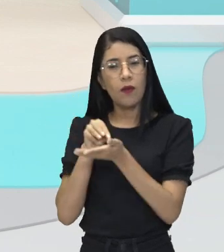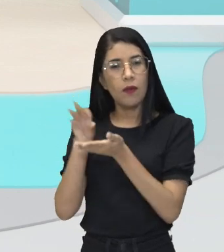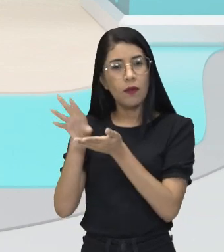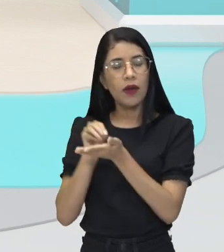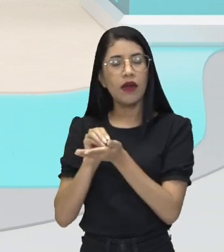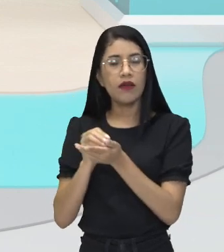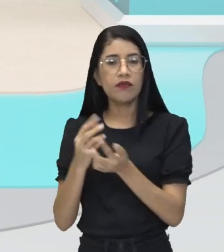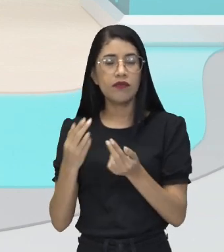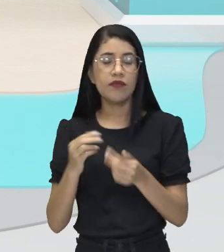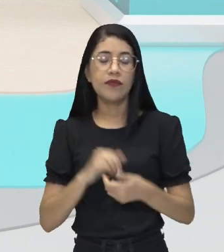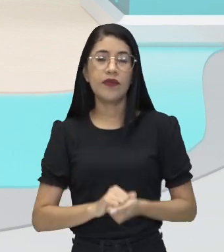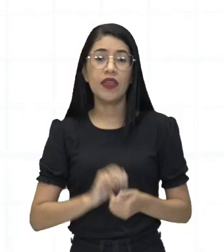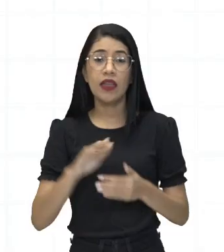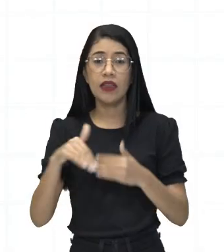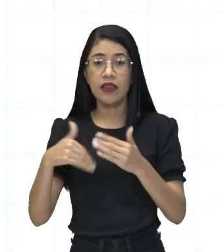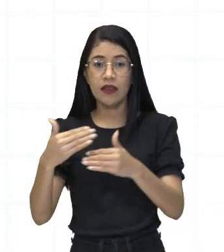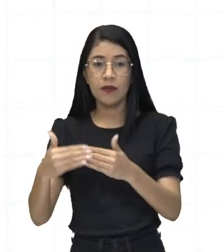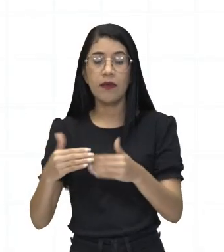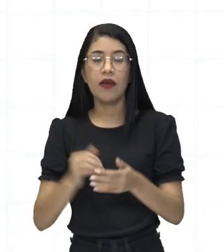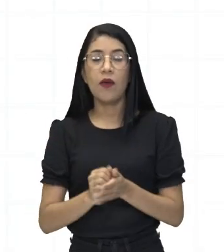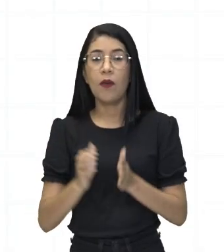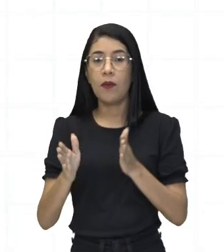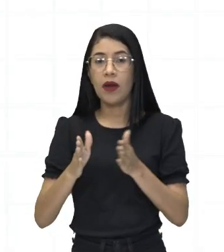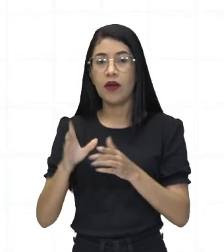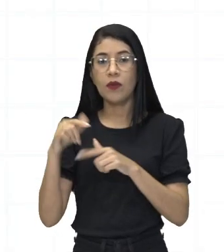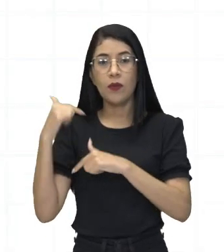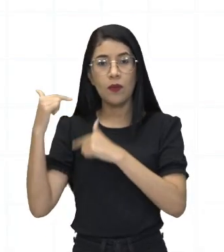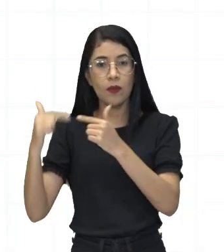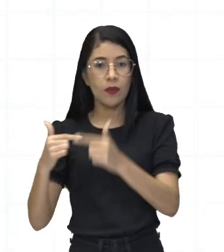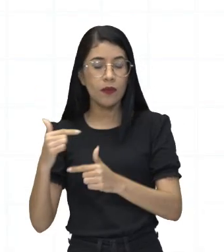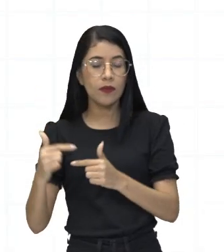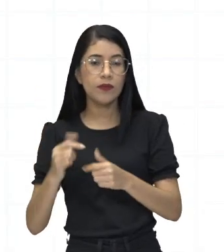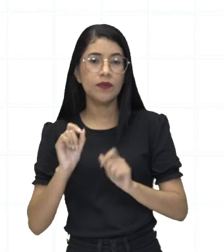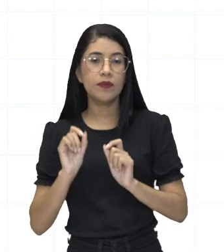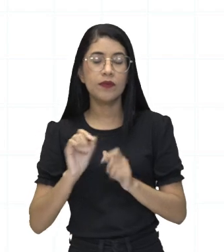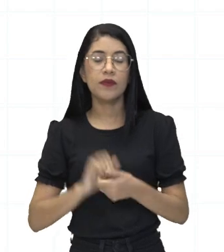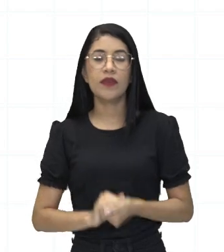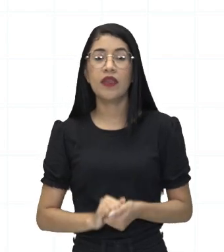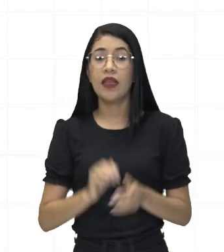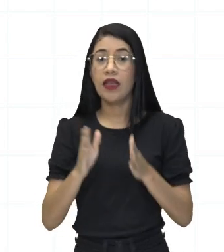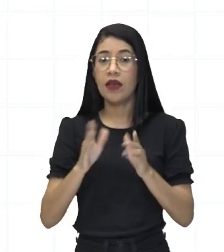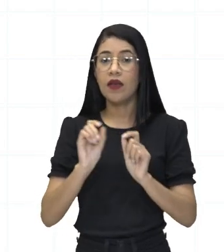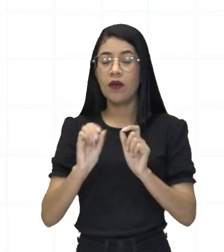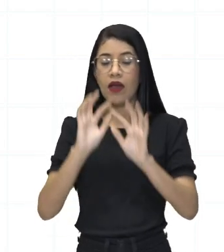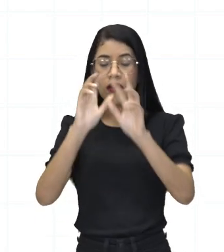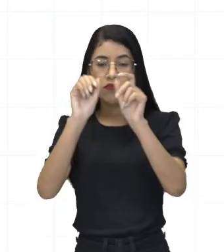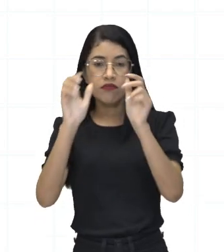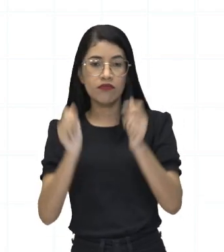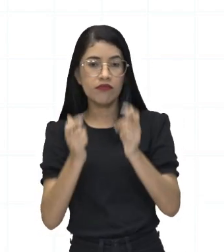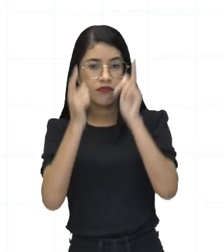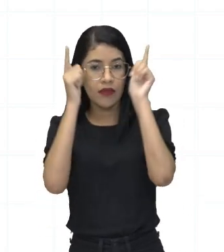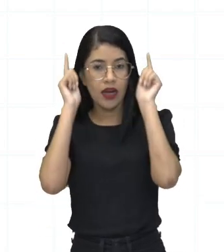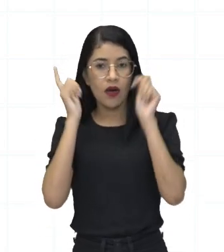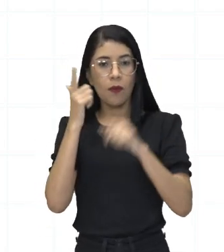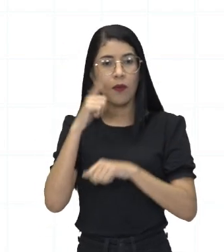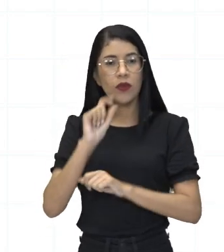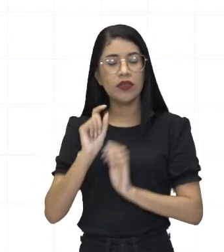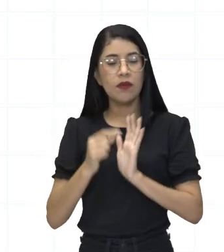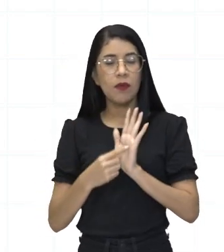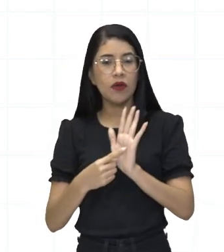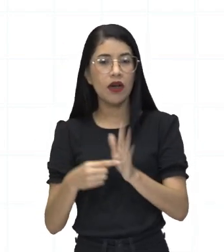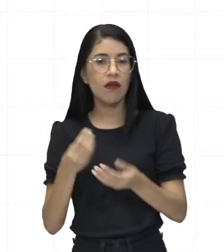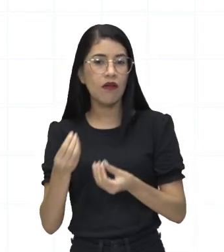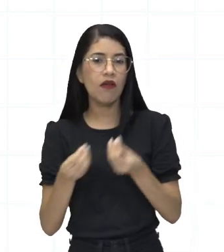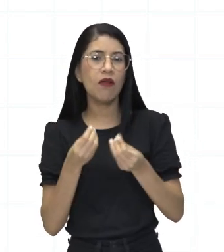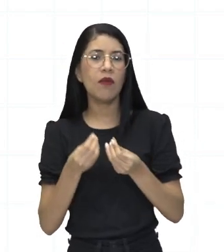período clássico. Vamos ver o que nós temos no período clássico. Nessa fase, a escultura grega já conseguia retratar de